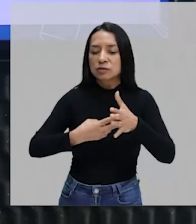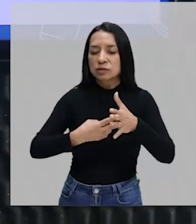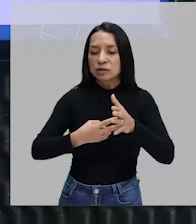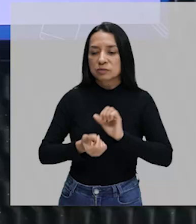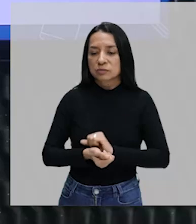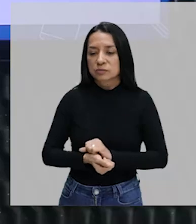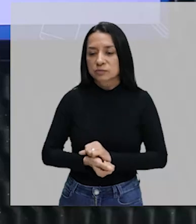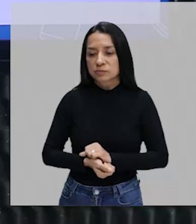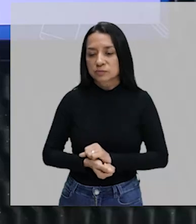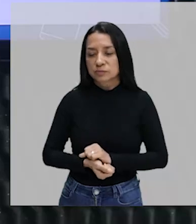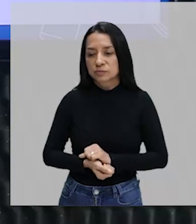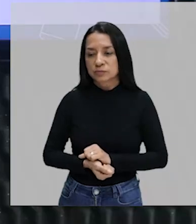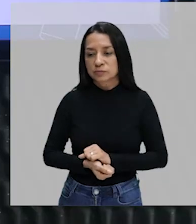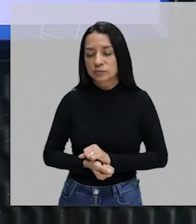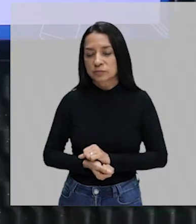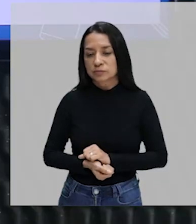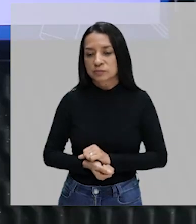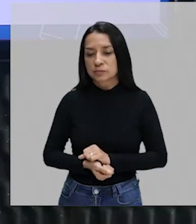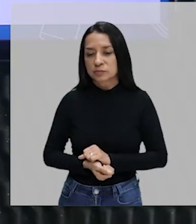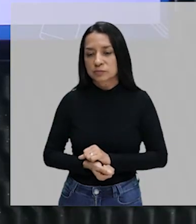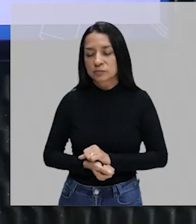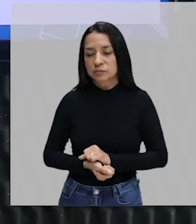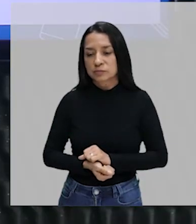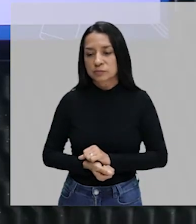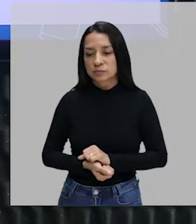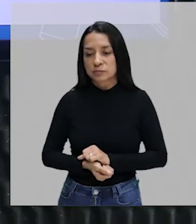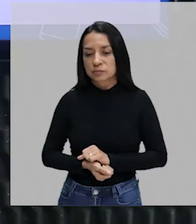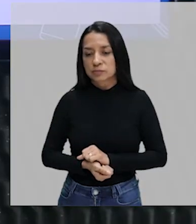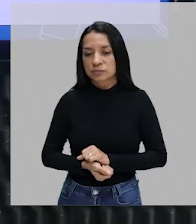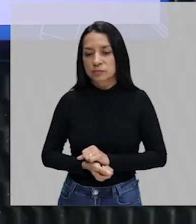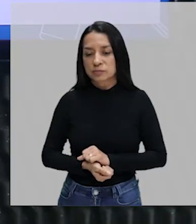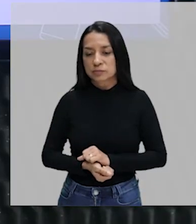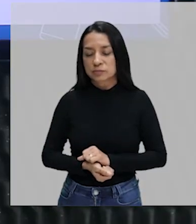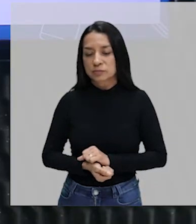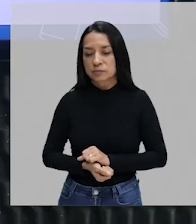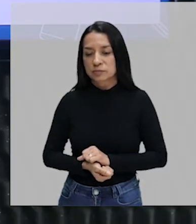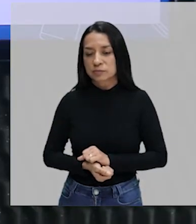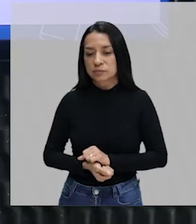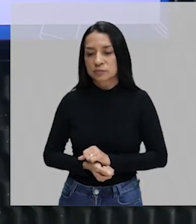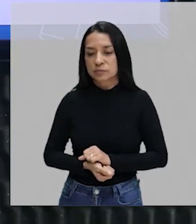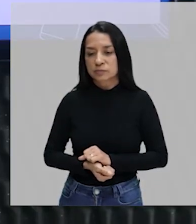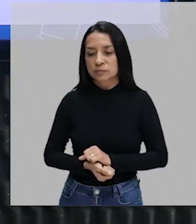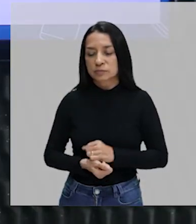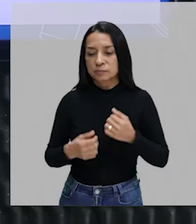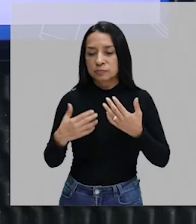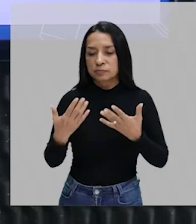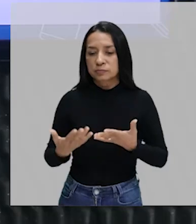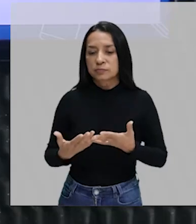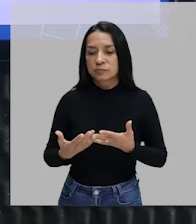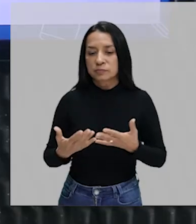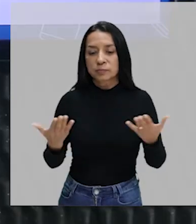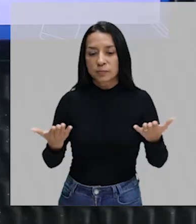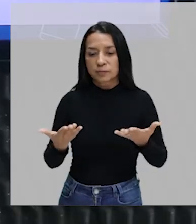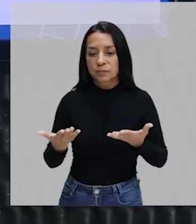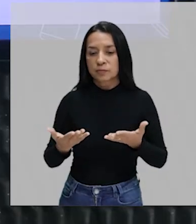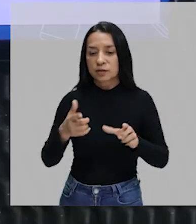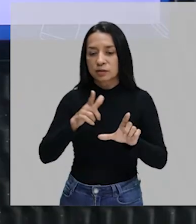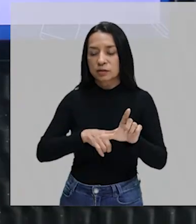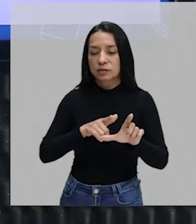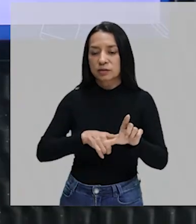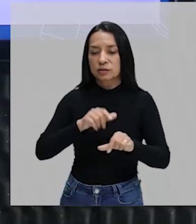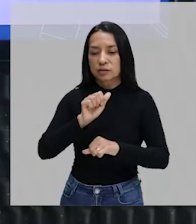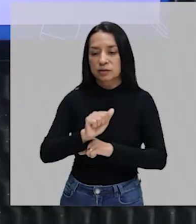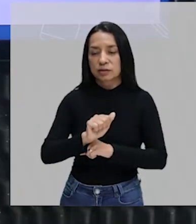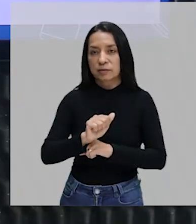ligação necessária causal, deveremos encontrar alguma impressão que esteja na origem desta ideia. Tá? Então, nós vamos aqui na letra A